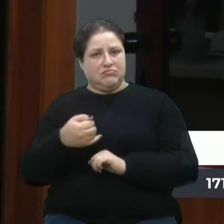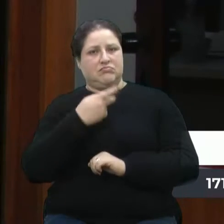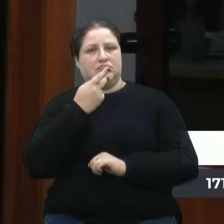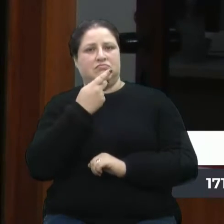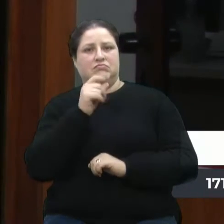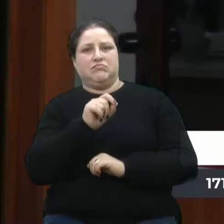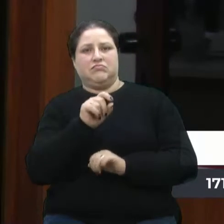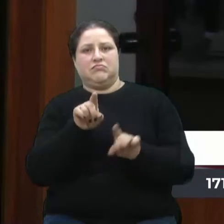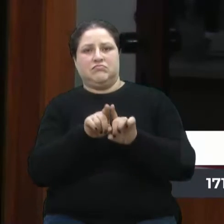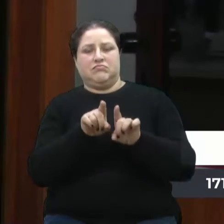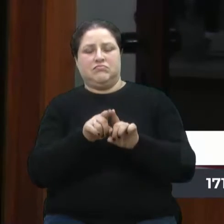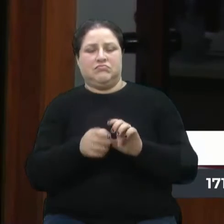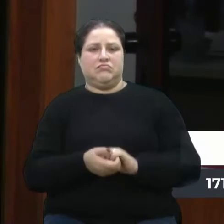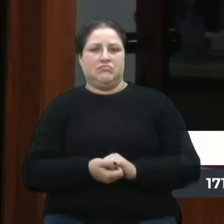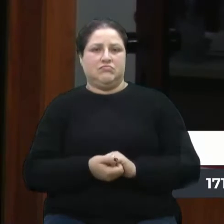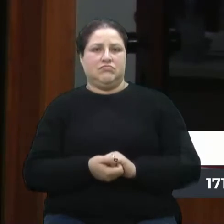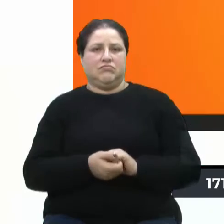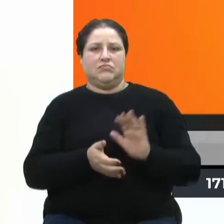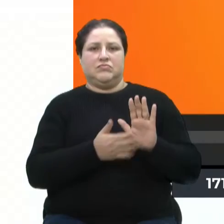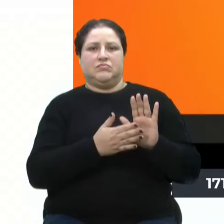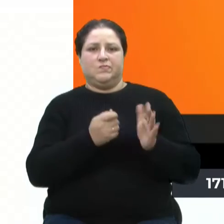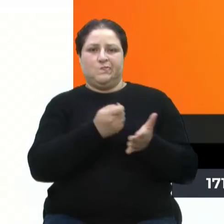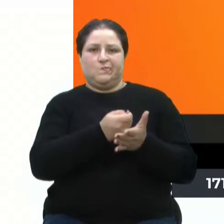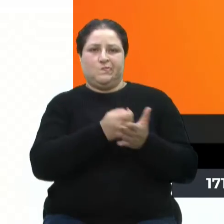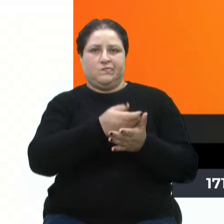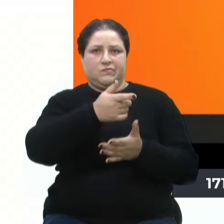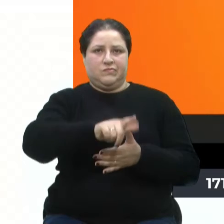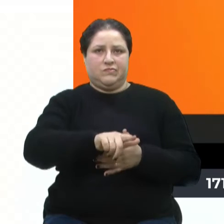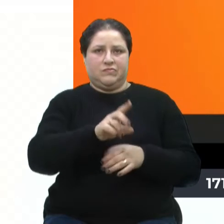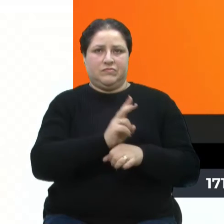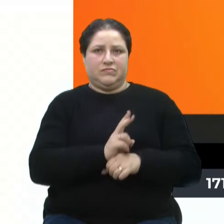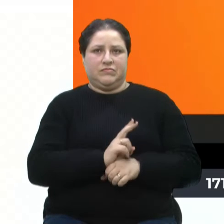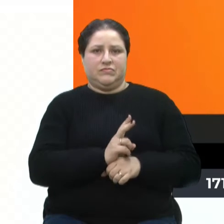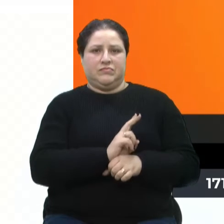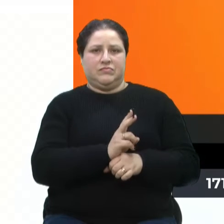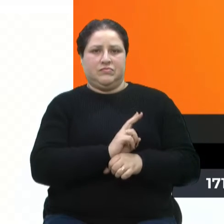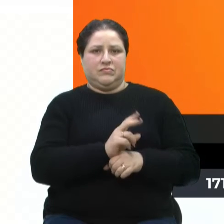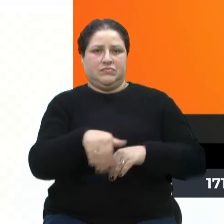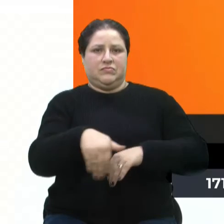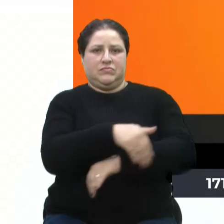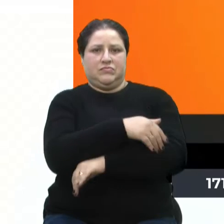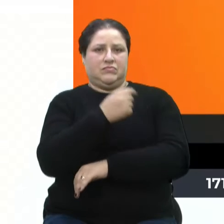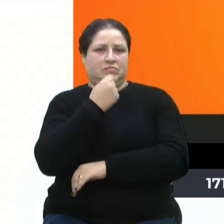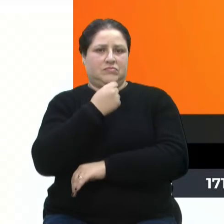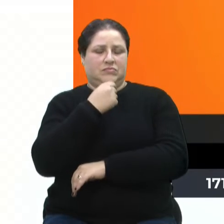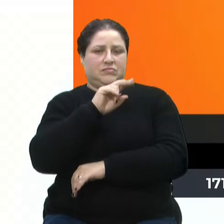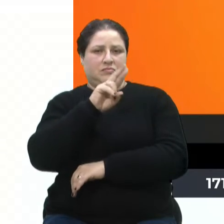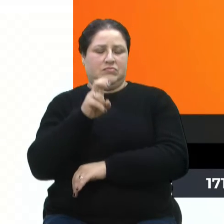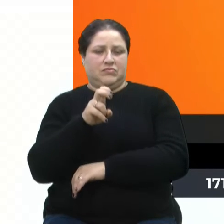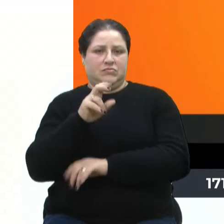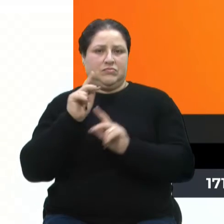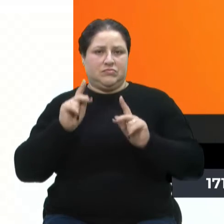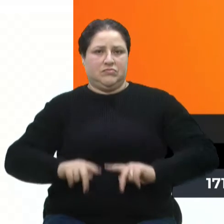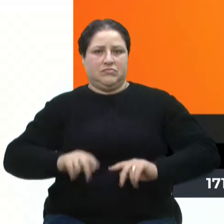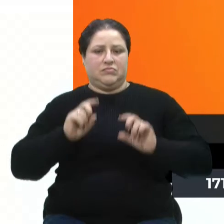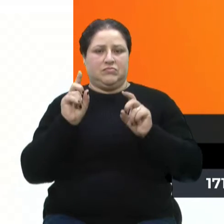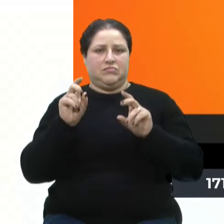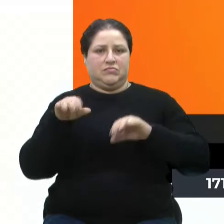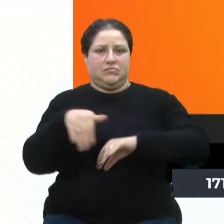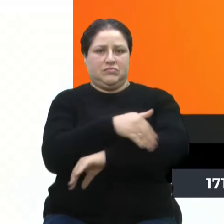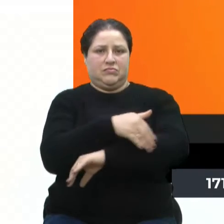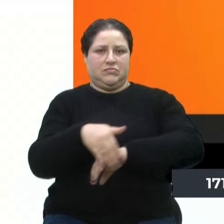aqui também para cobrar novamente fiscalização nas ruas de Caxias quanto aos ambulantes.